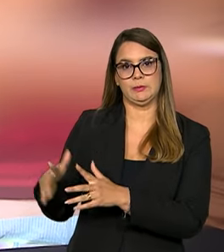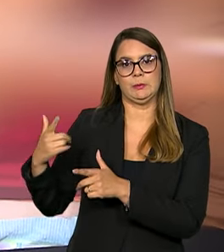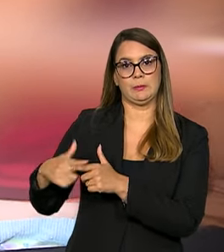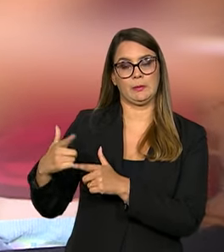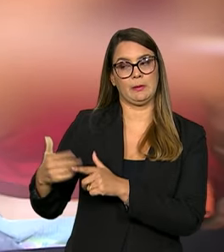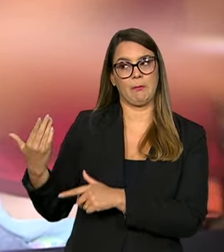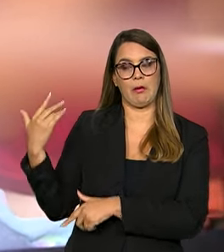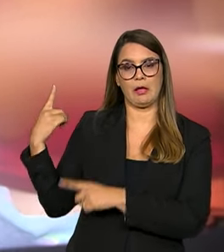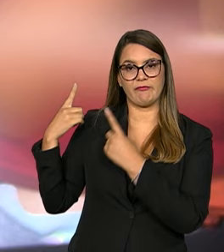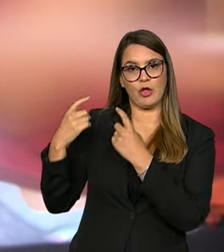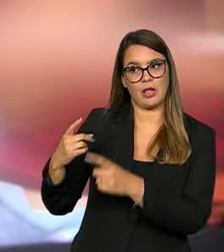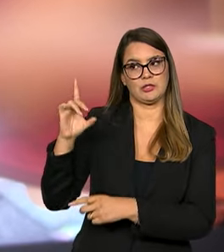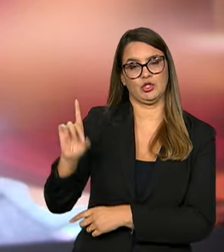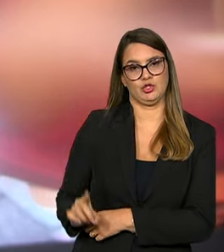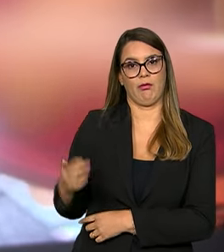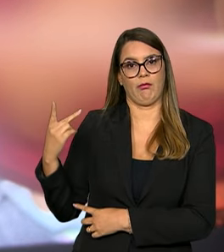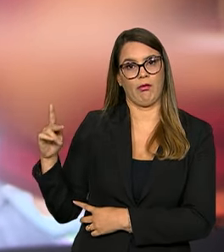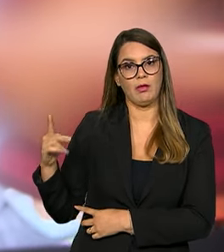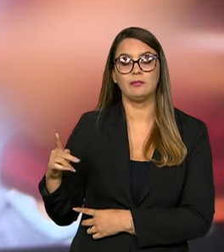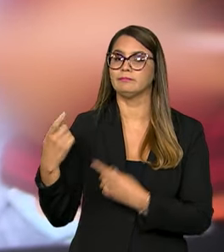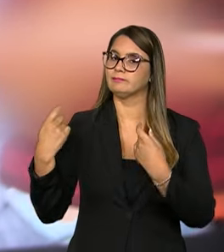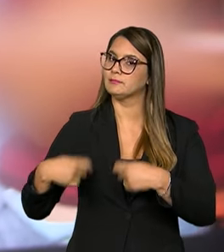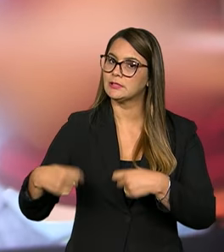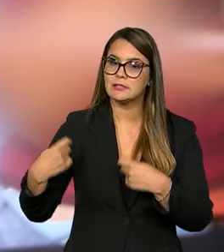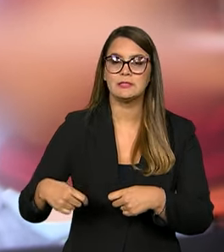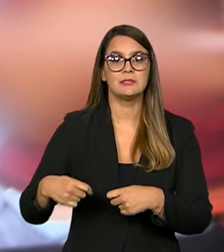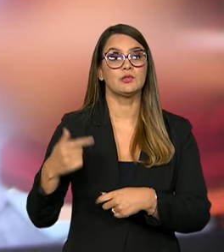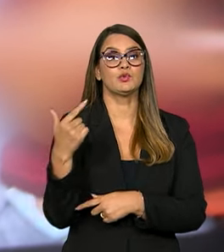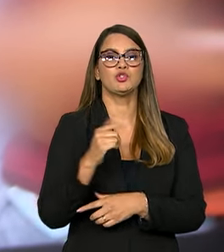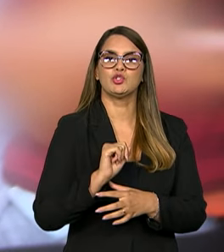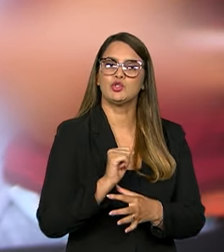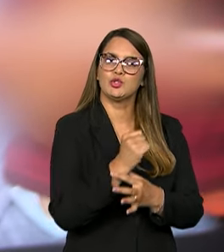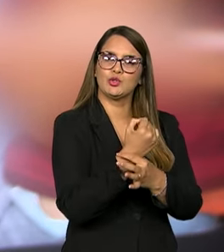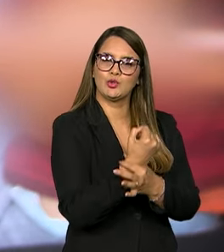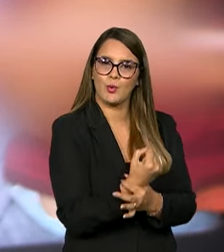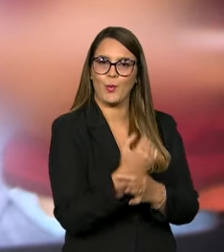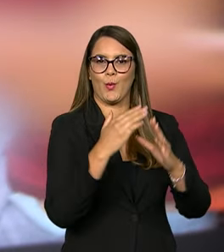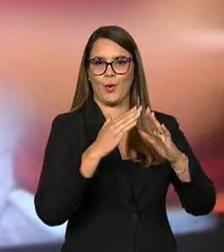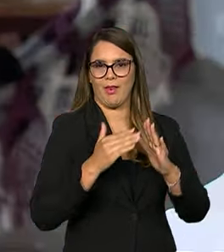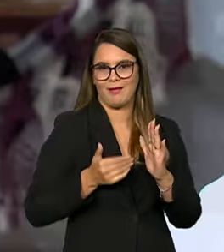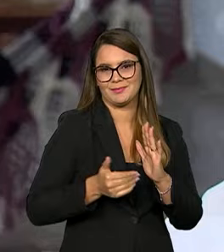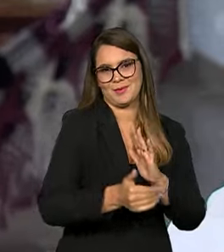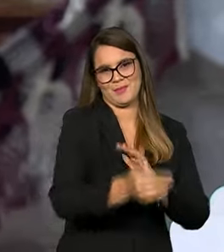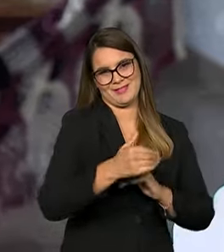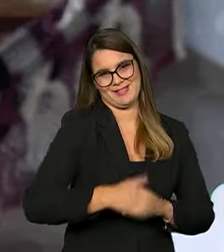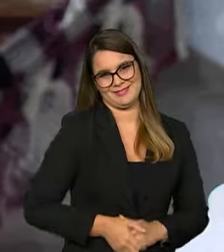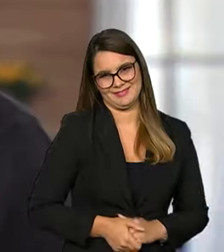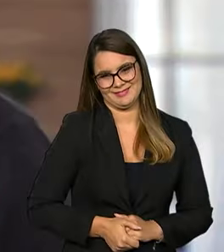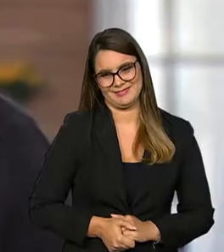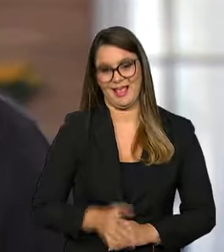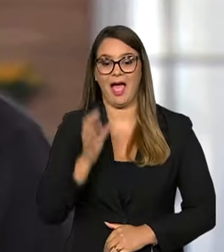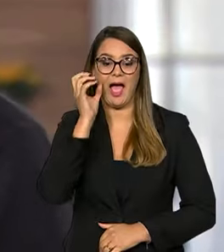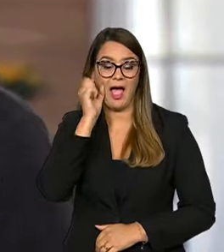de violações aos seus direitos e que precisa de um seguro e amoroso recomeço. A adoção é